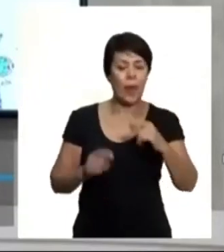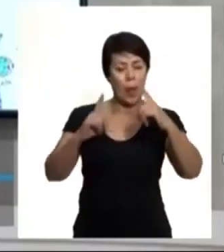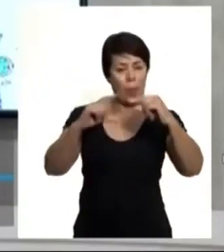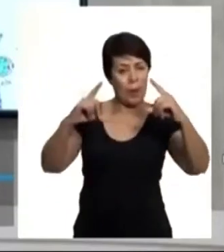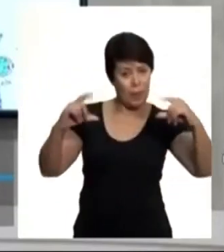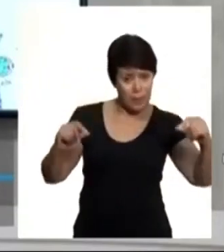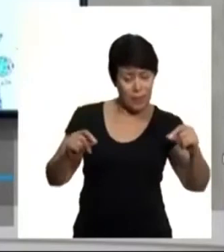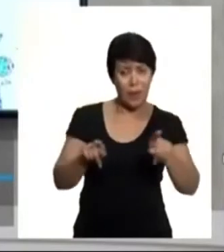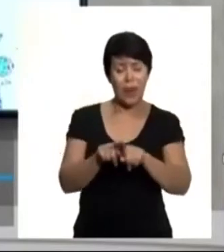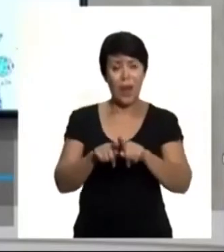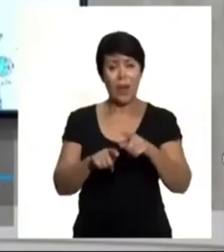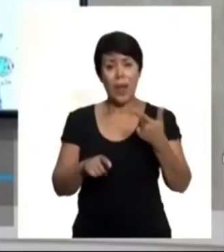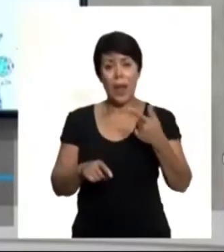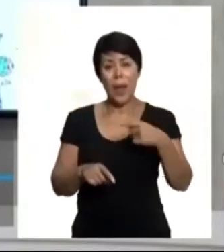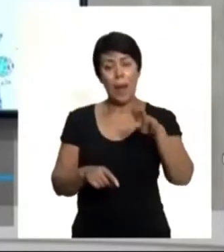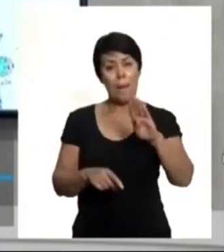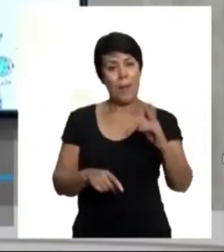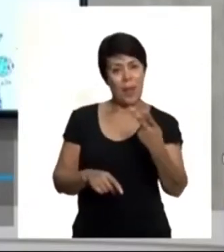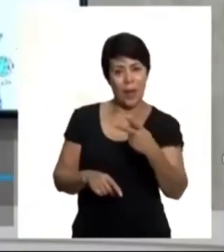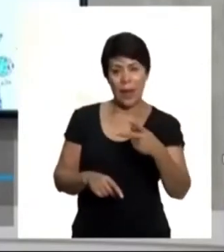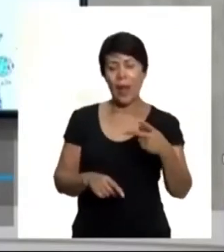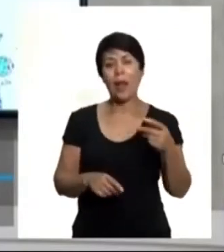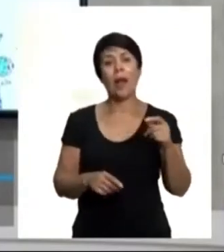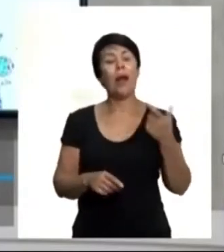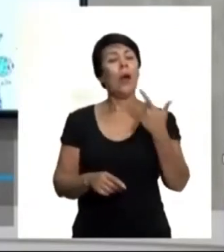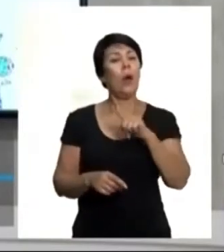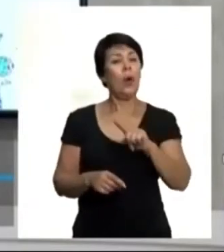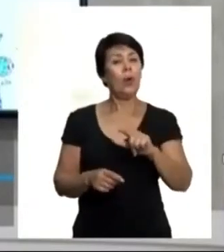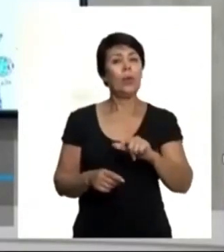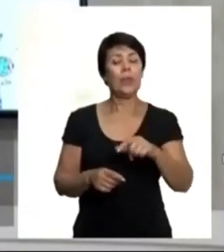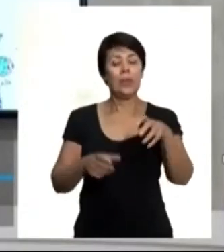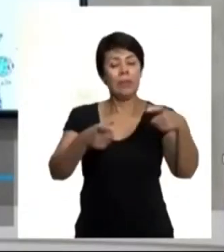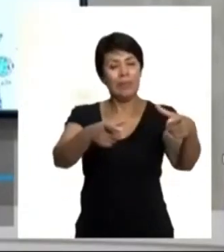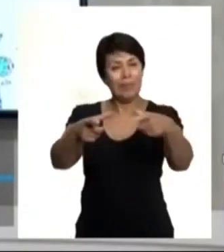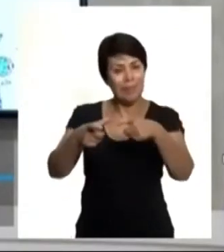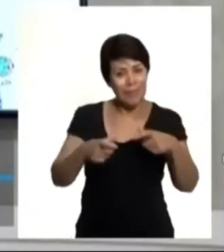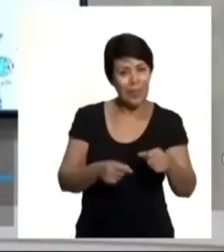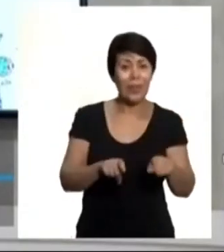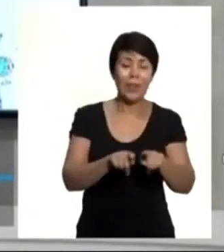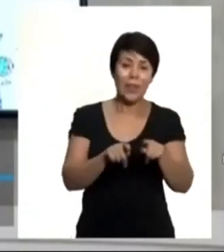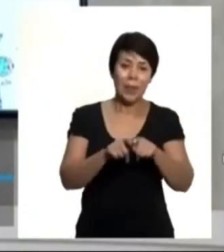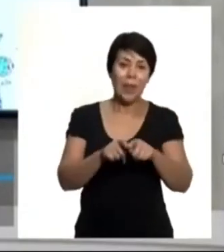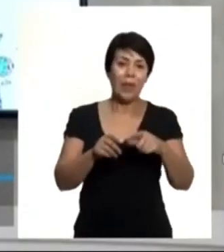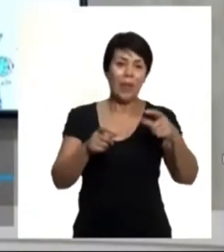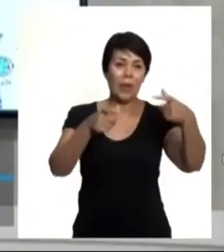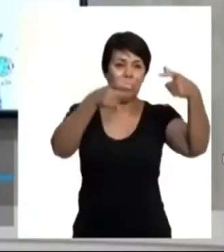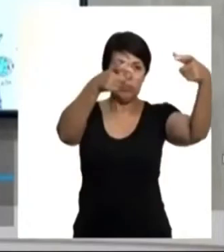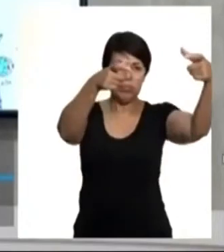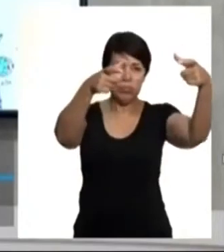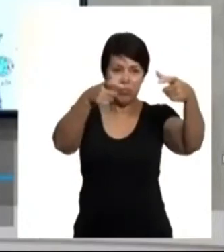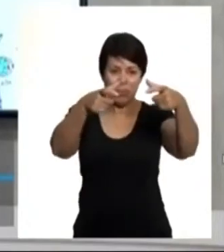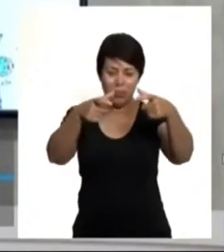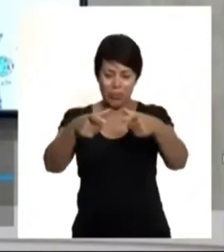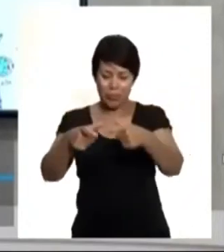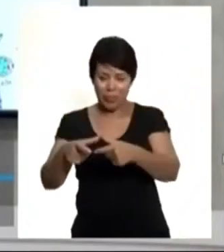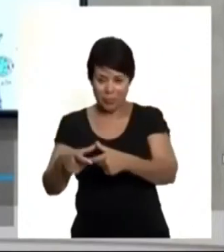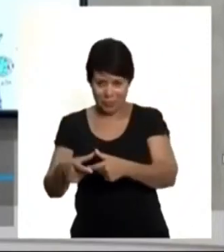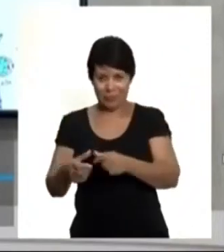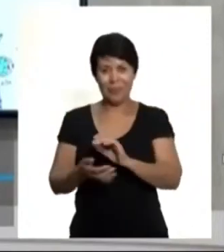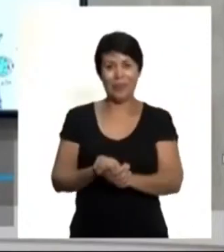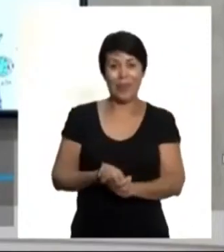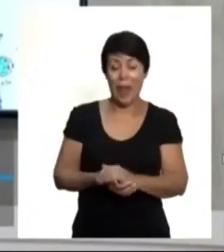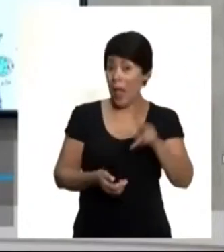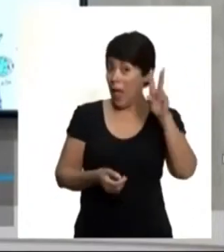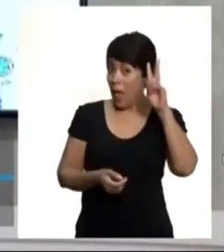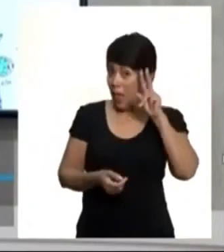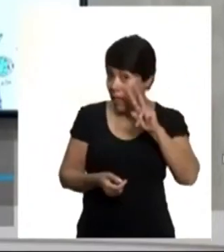Horizonte, depois metrópoles que são importantes para as regiões, e aí a gente vai segmentando. Lembrando que essas